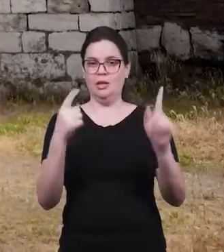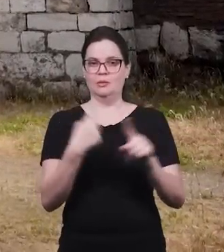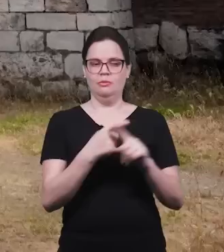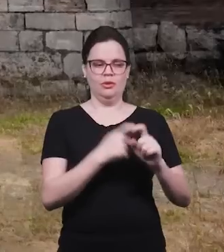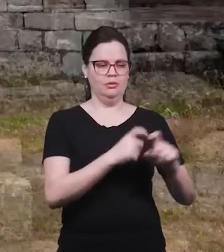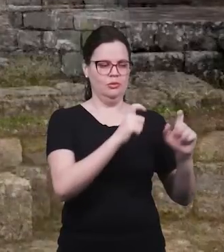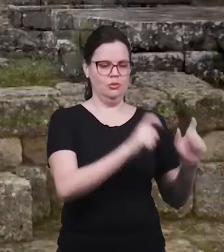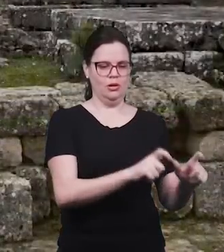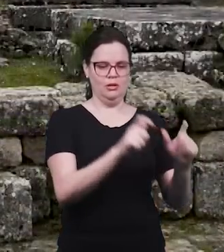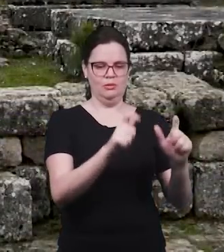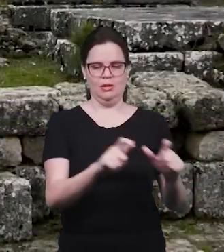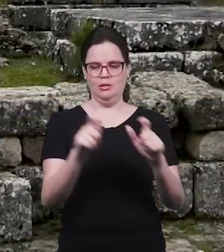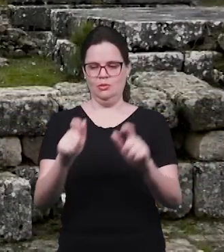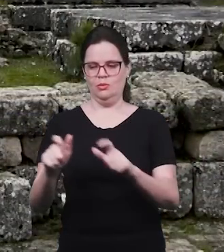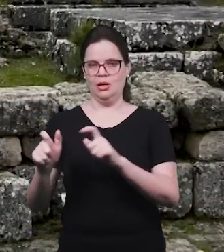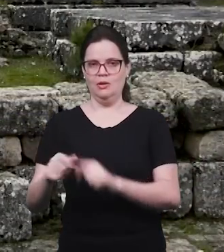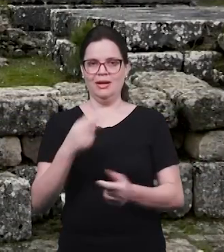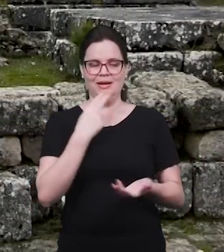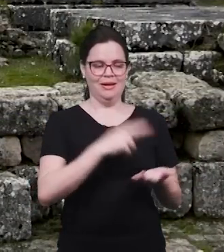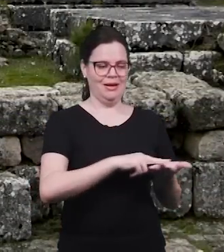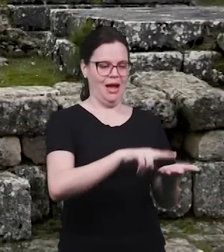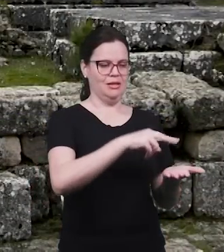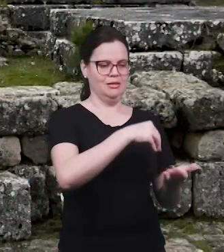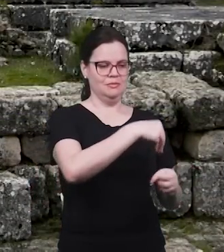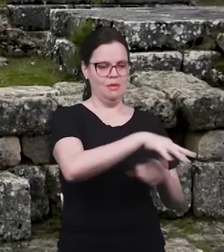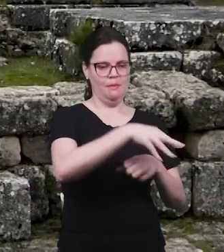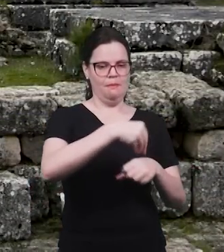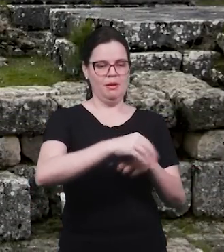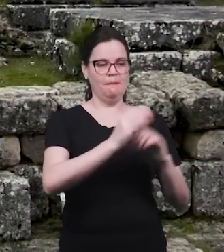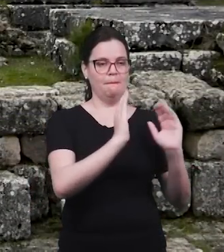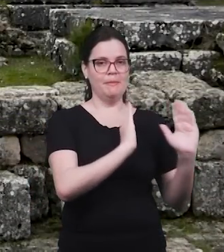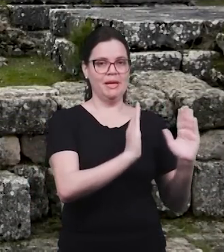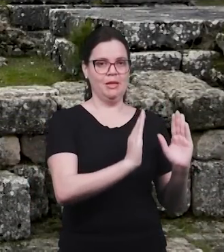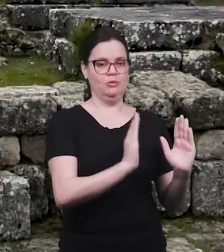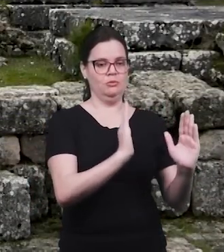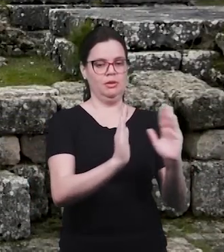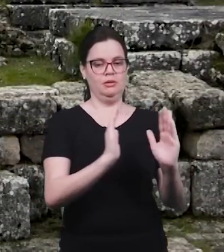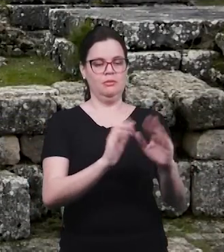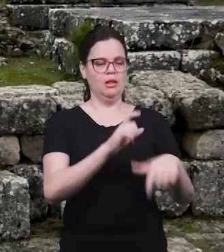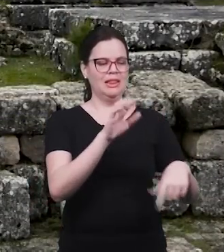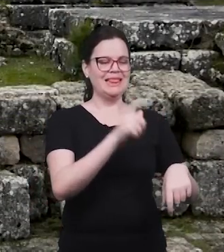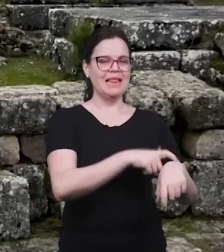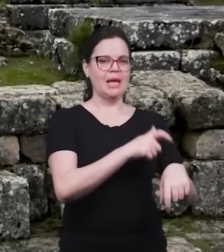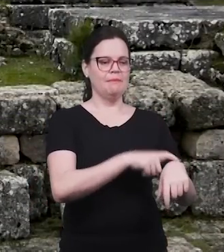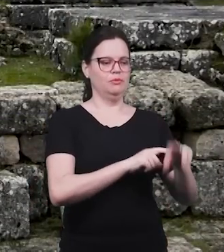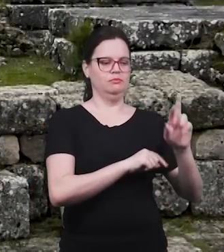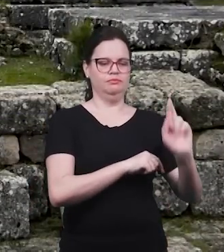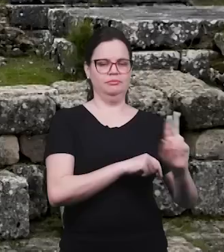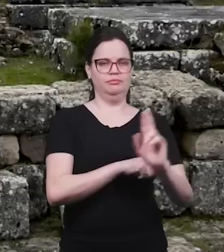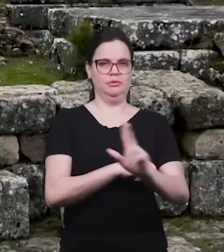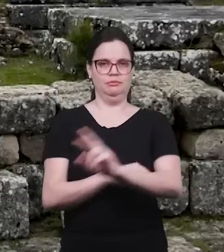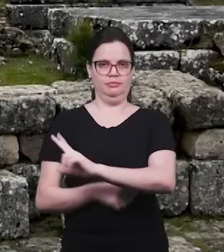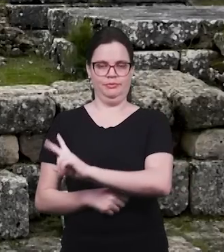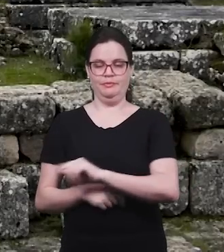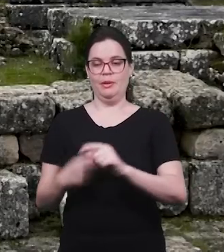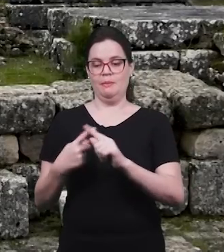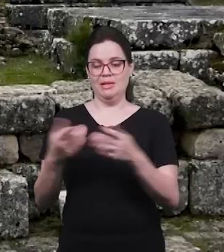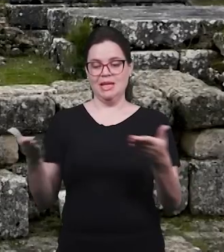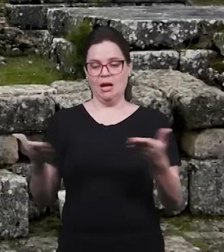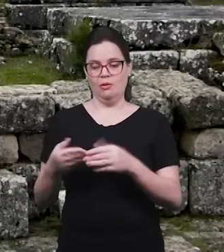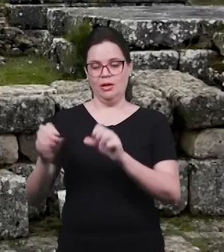tempos específicos. Então, quando nós chegamos na situação de